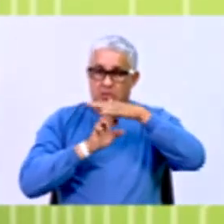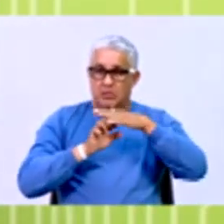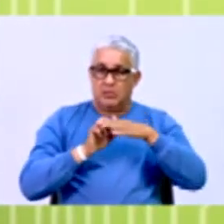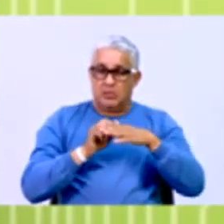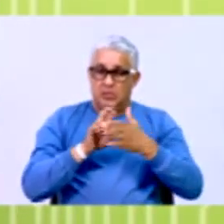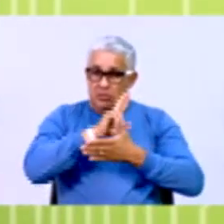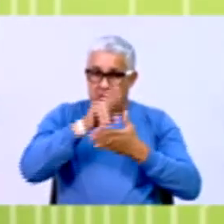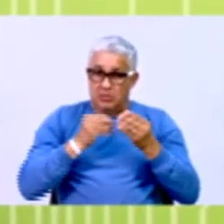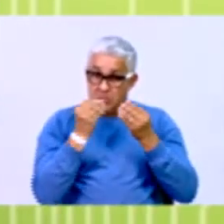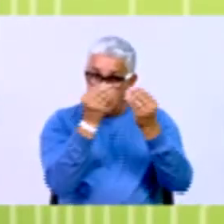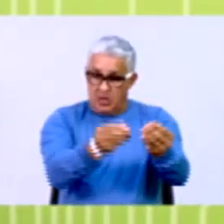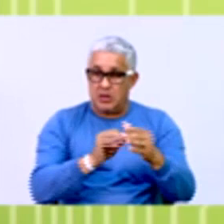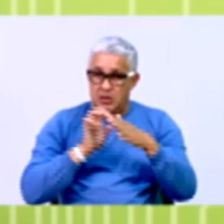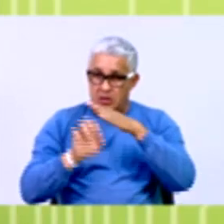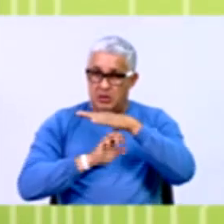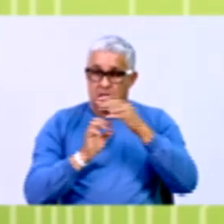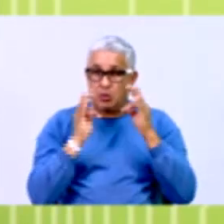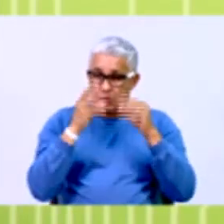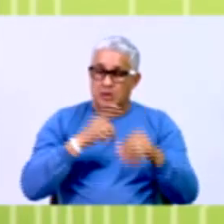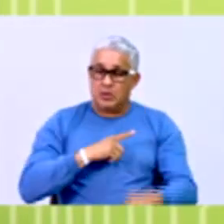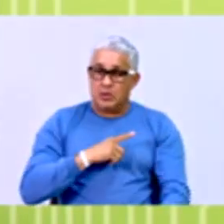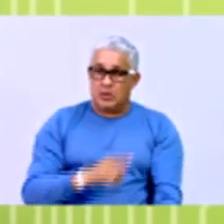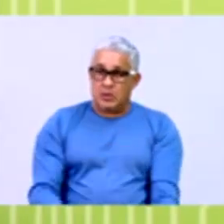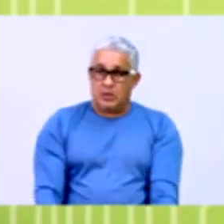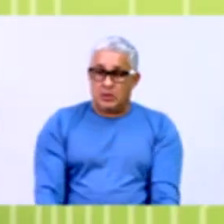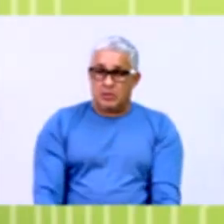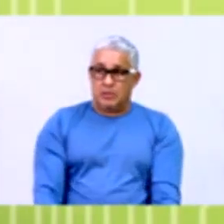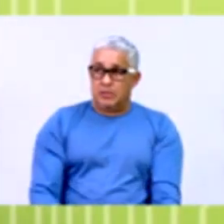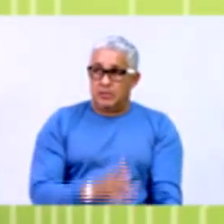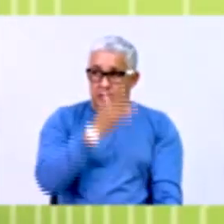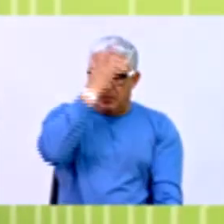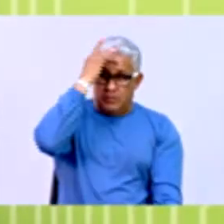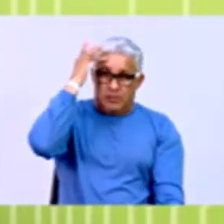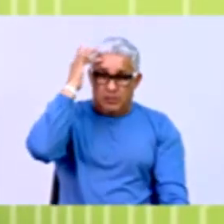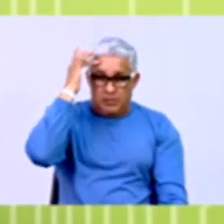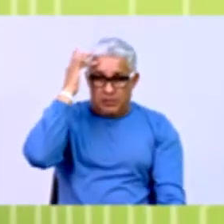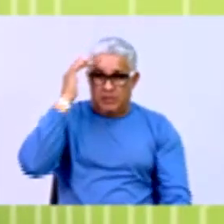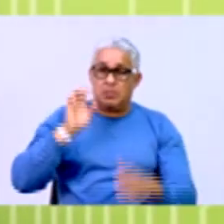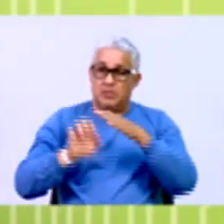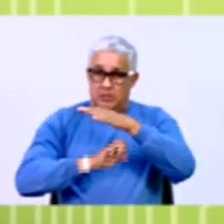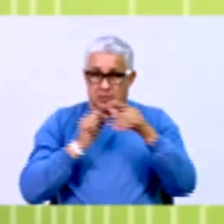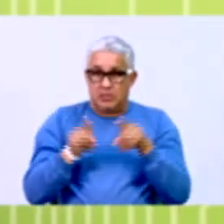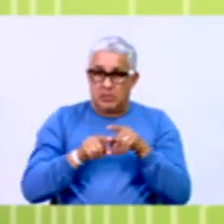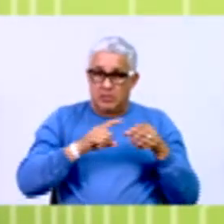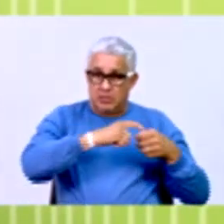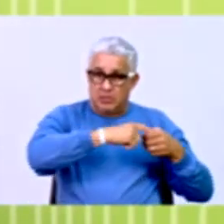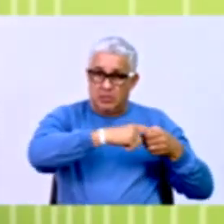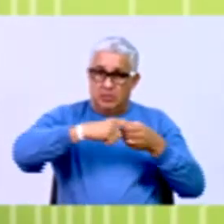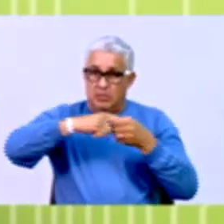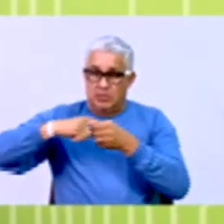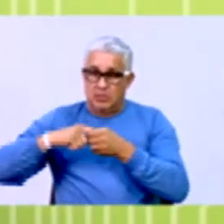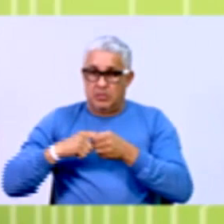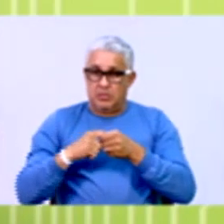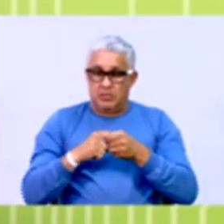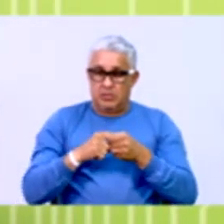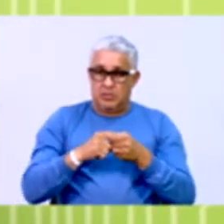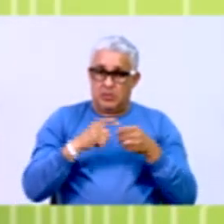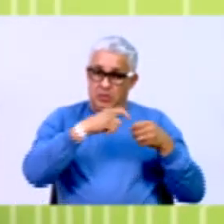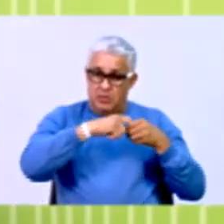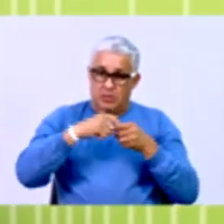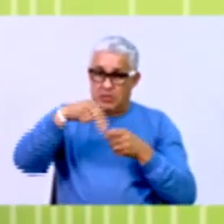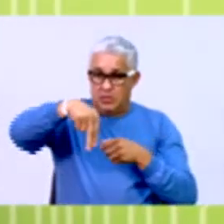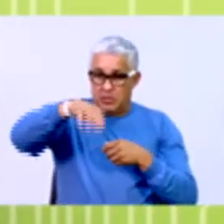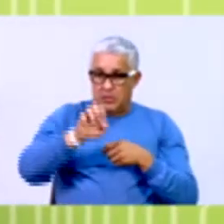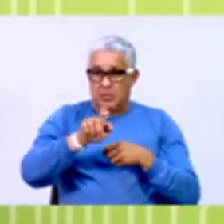Toda empresa, ela tem pessoas ou empresas também que são diretamente ligadas ao negócio,